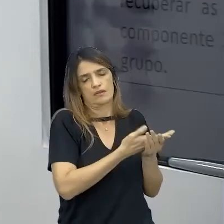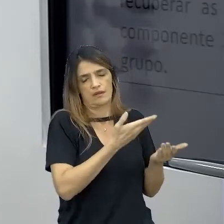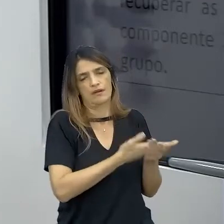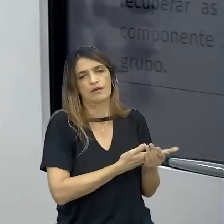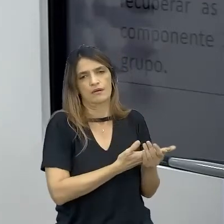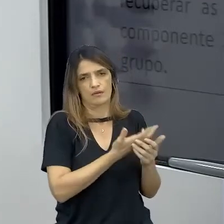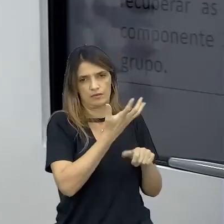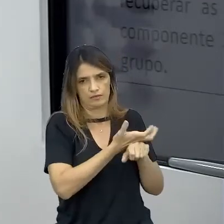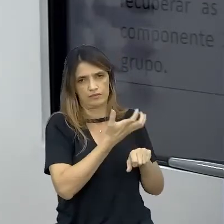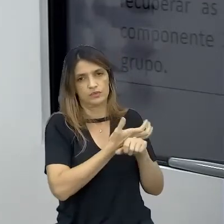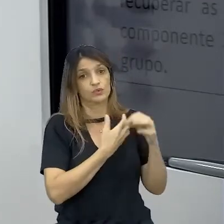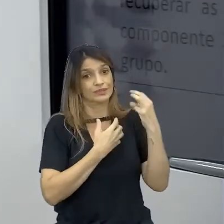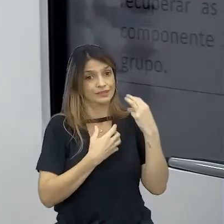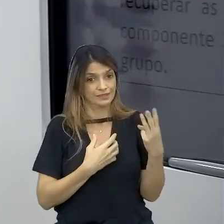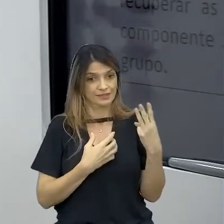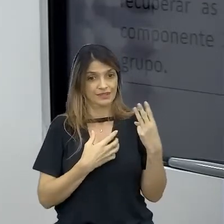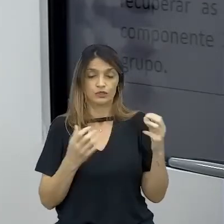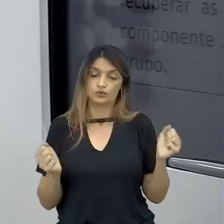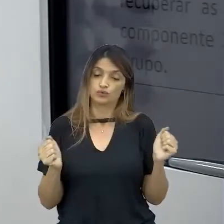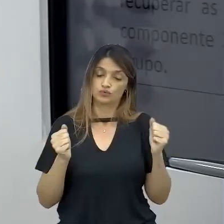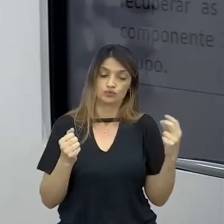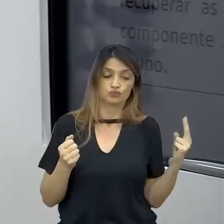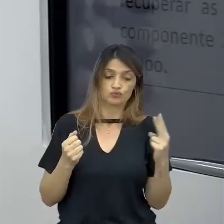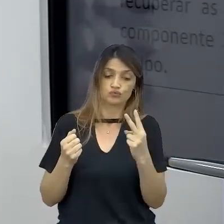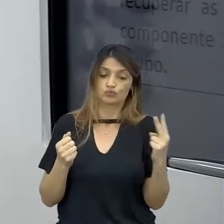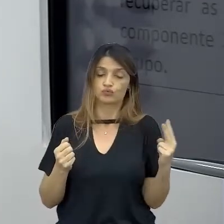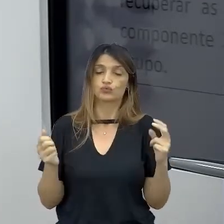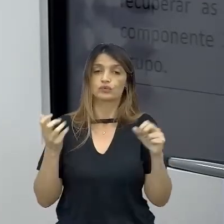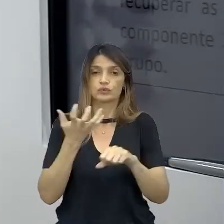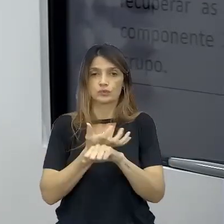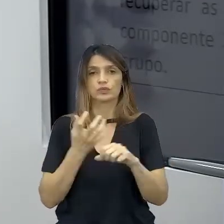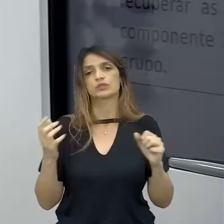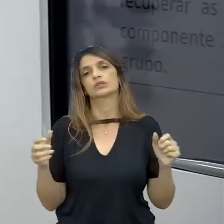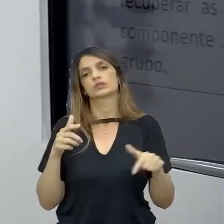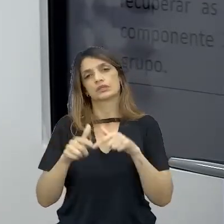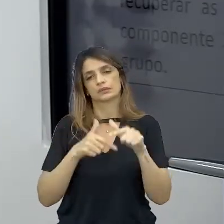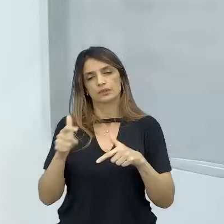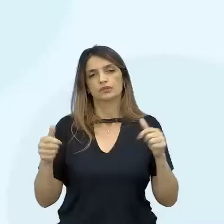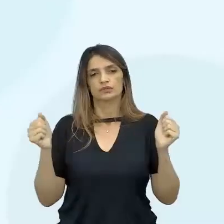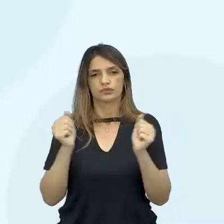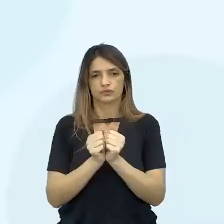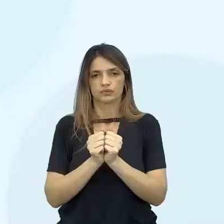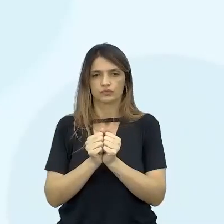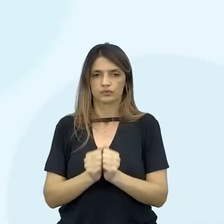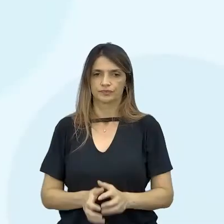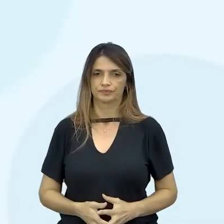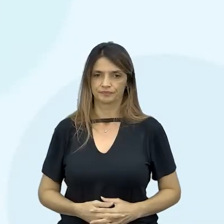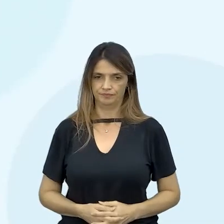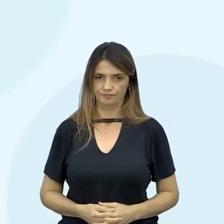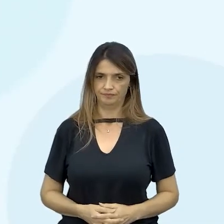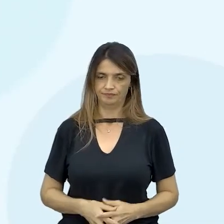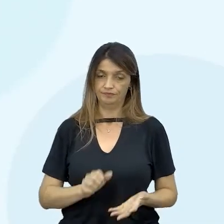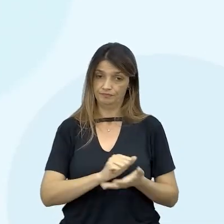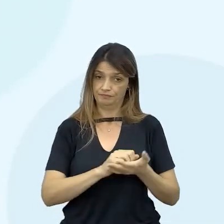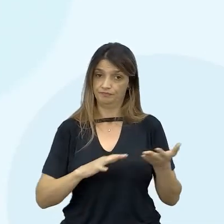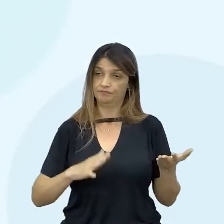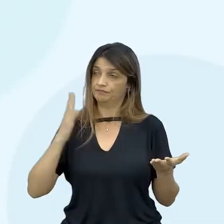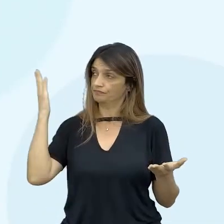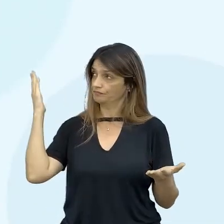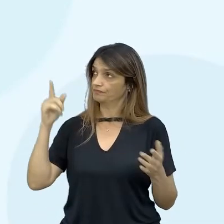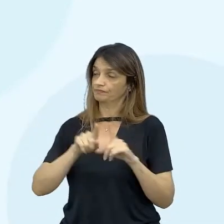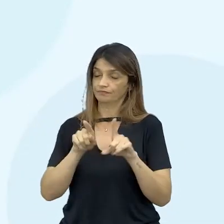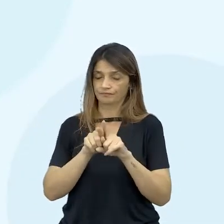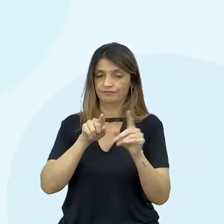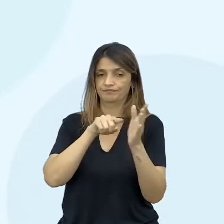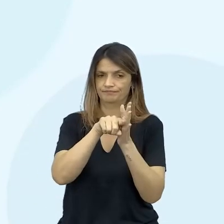ali juntos, né, os dois componentes. E aí, voltando na tela, essa atividade, ela também está no eixo